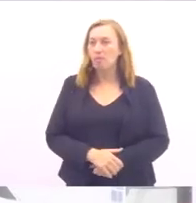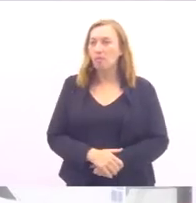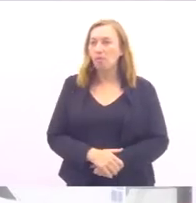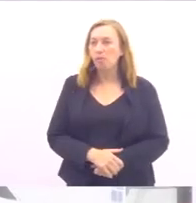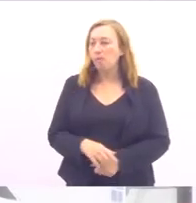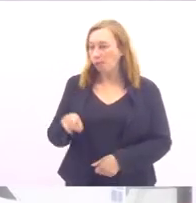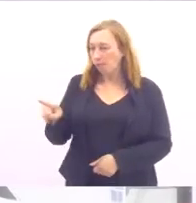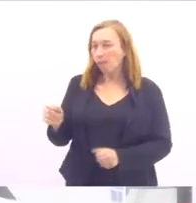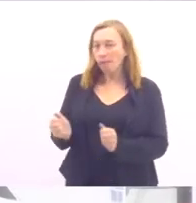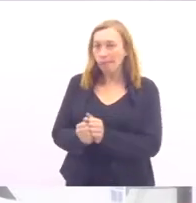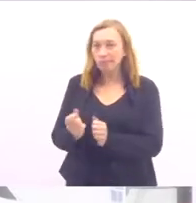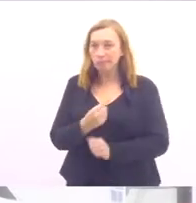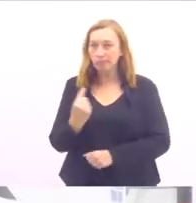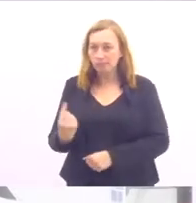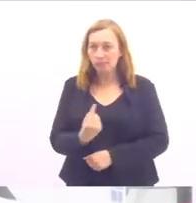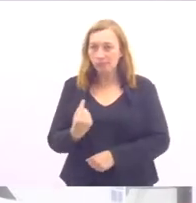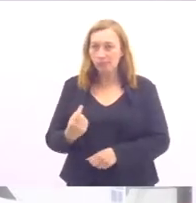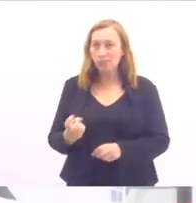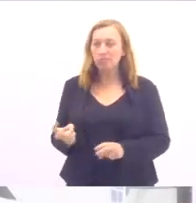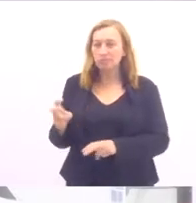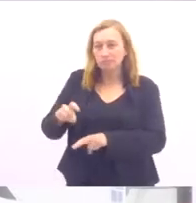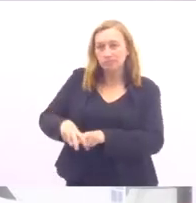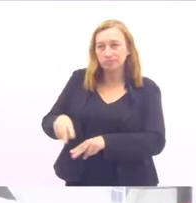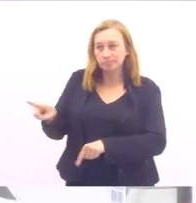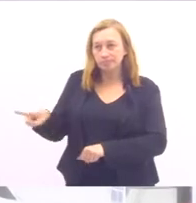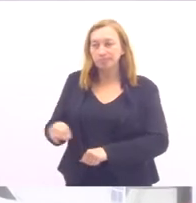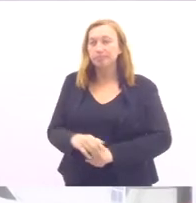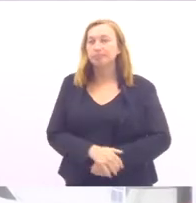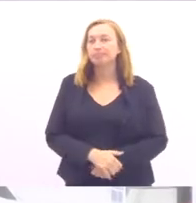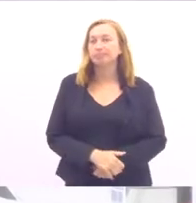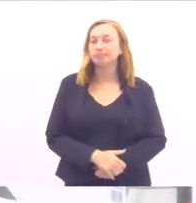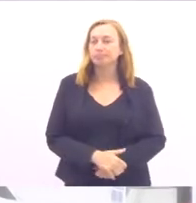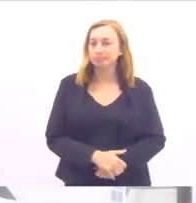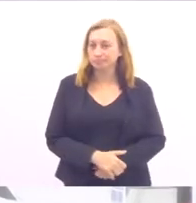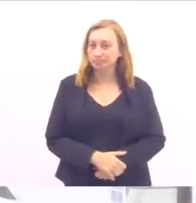aqui conosco, vai compor a mesa.